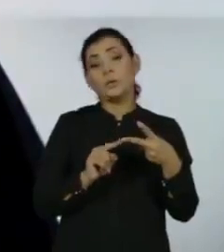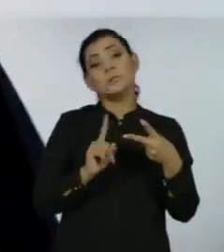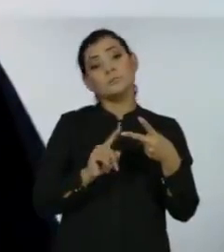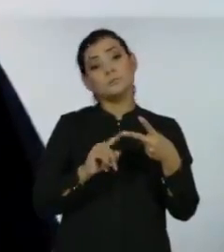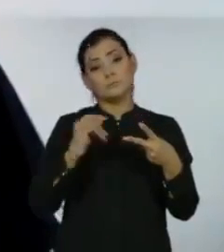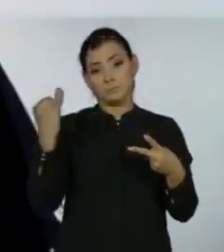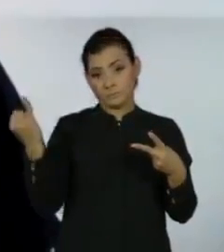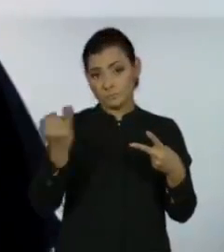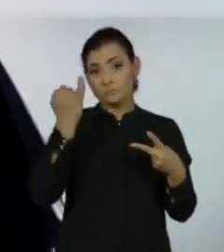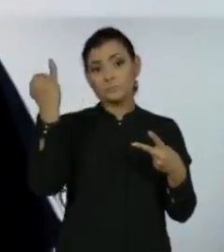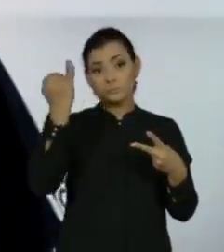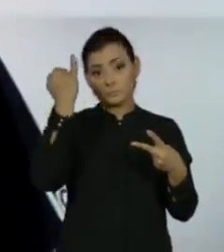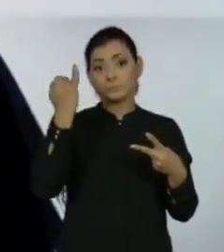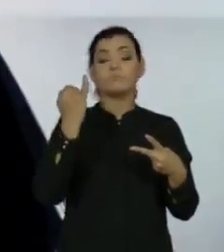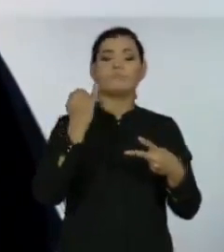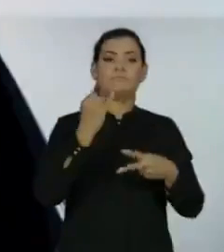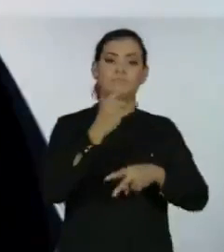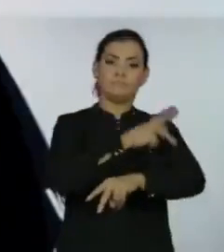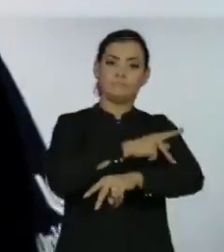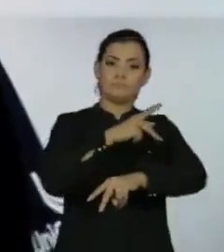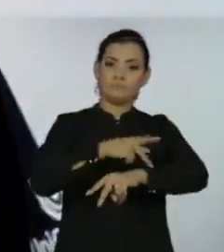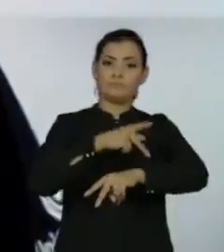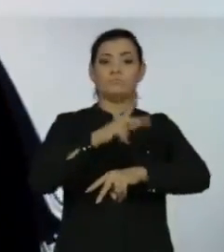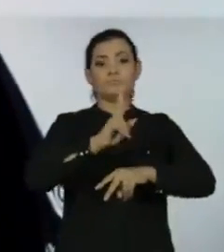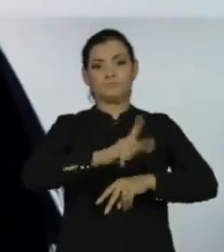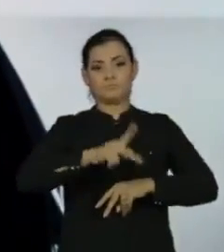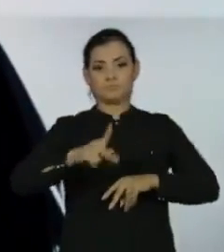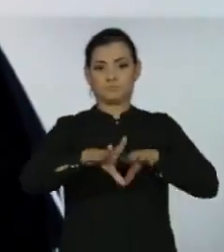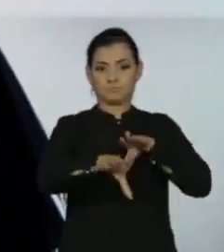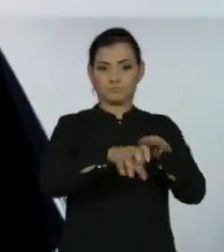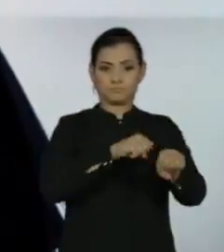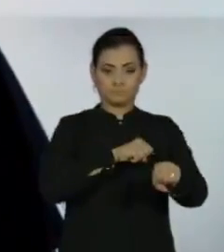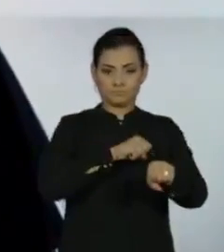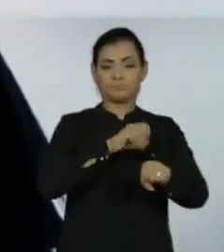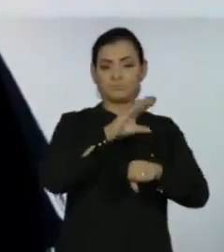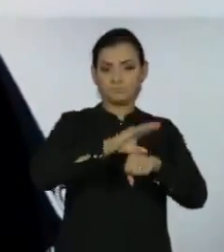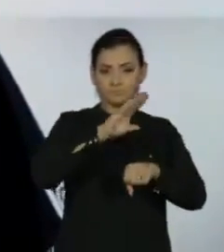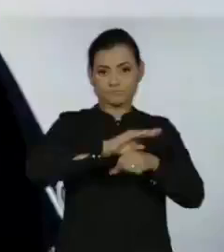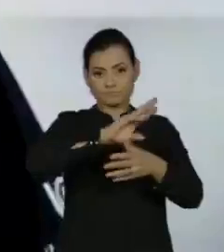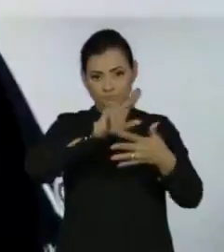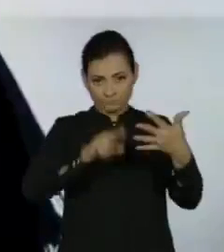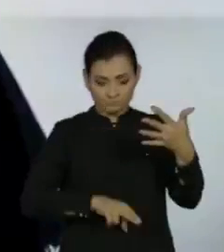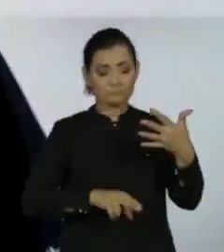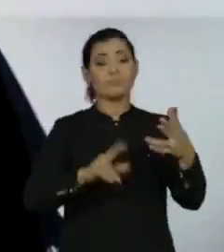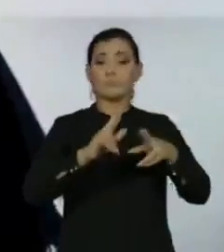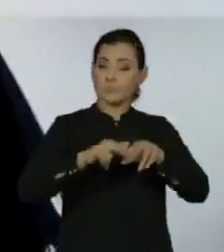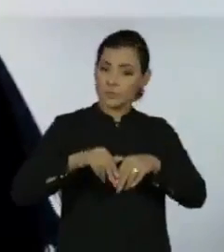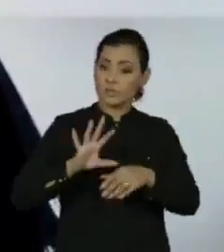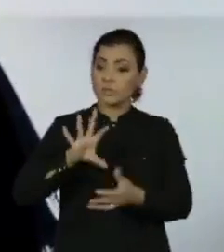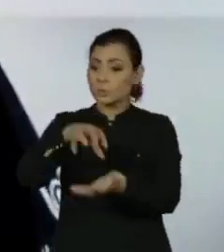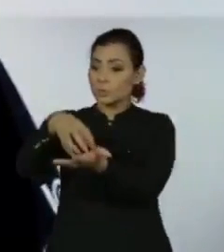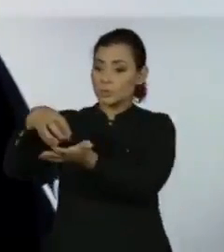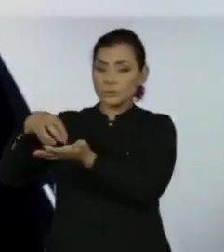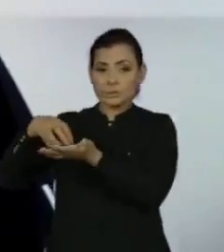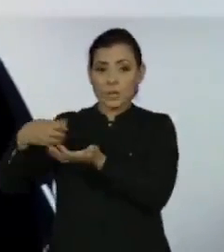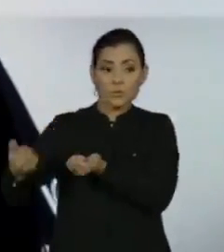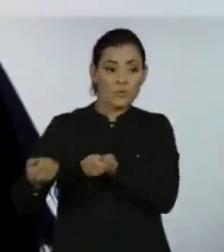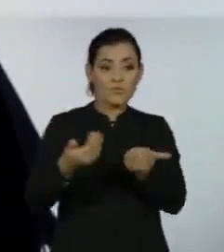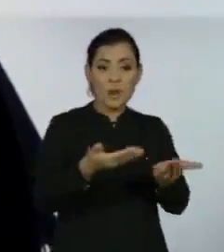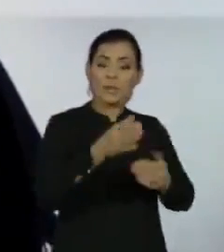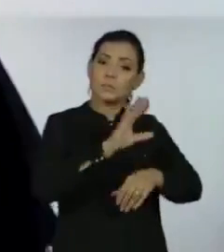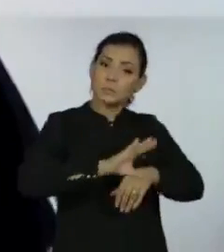falar da importância da formação docente, chamando, inclusive, a atenção das instituições formadoras, né, que